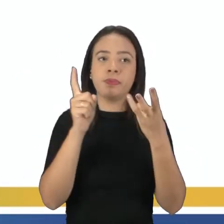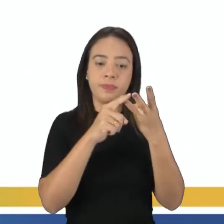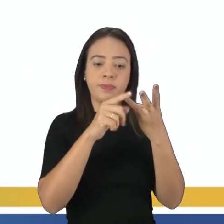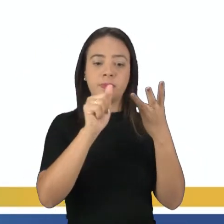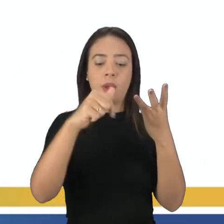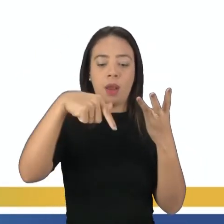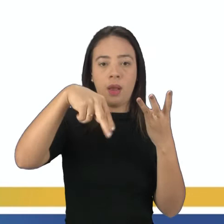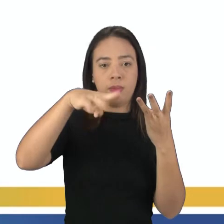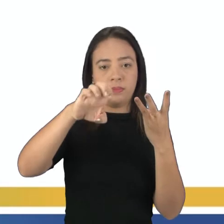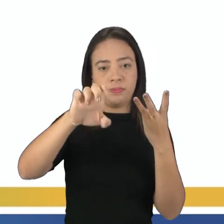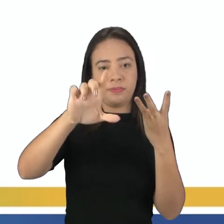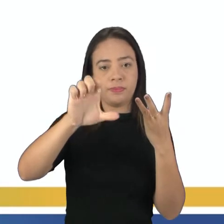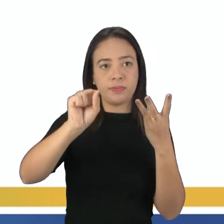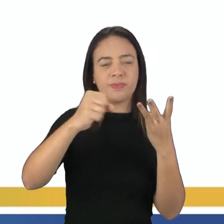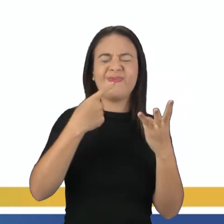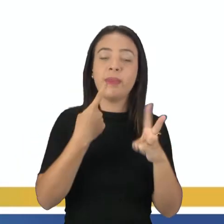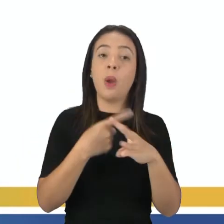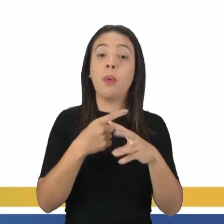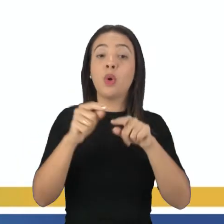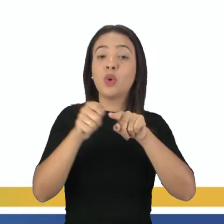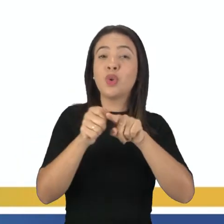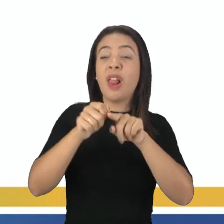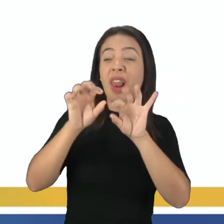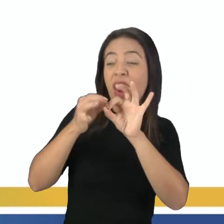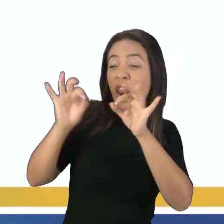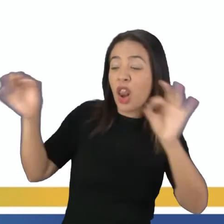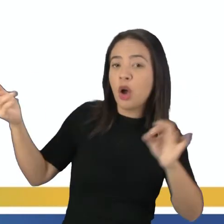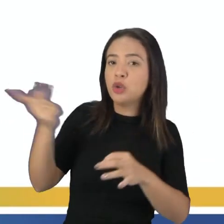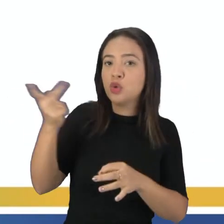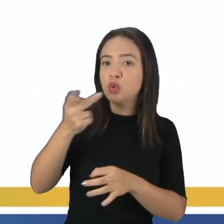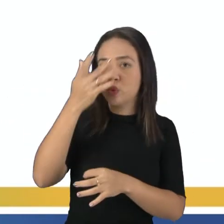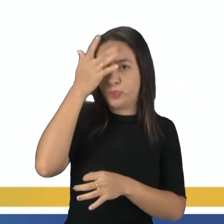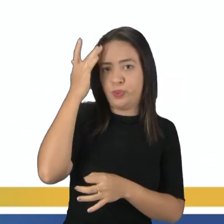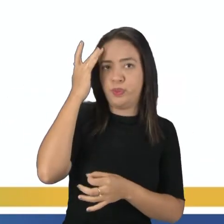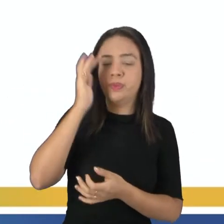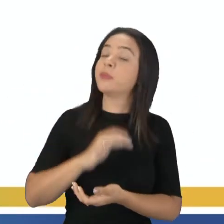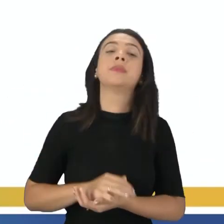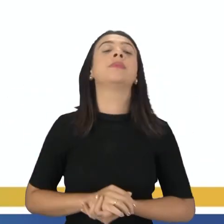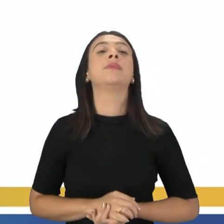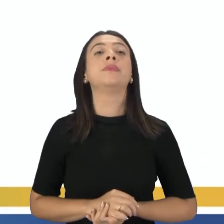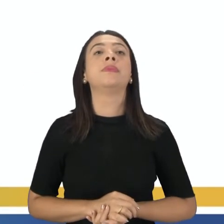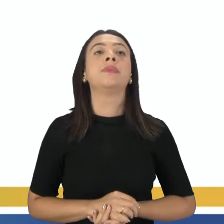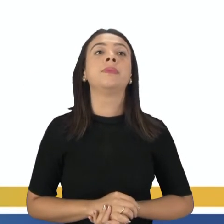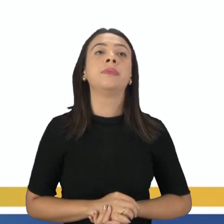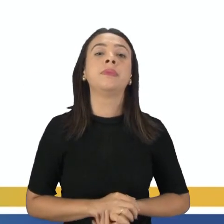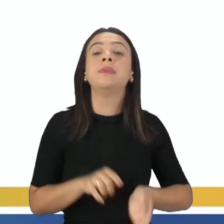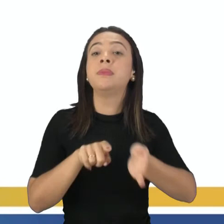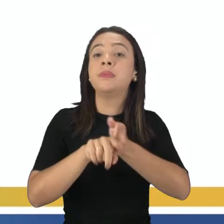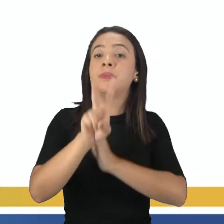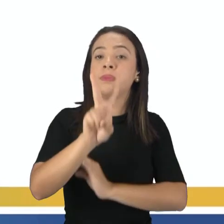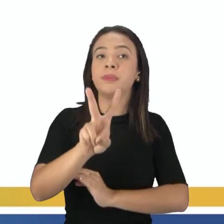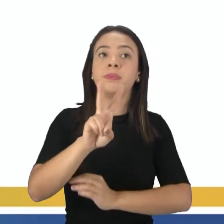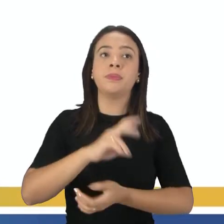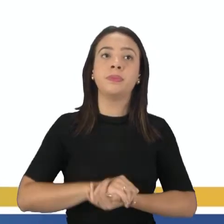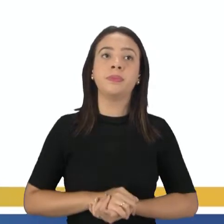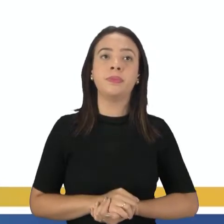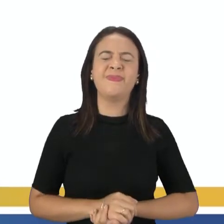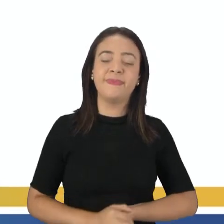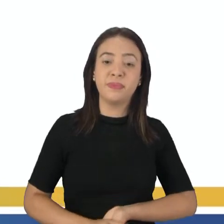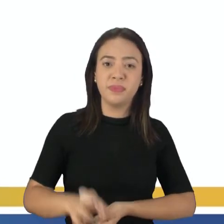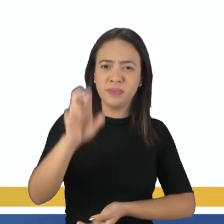está longe de quem está falando e de quem está ouvindo também, tá? A gente tem essas três situações. Questão